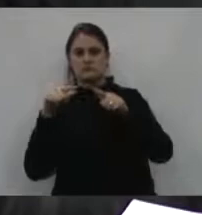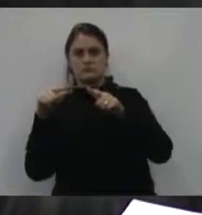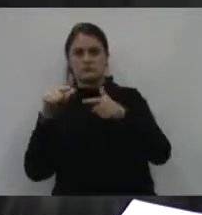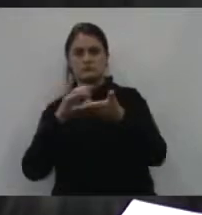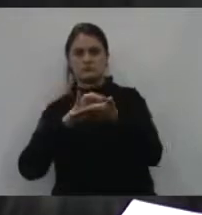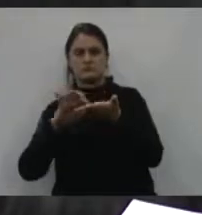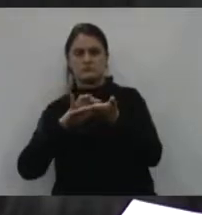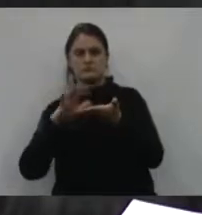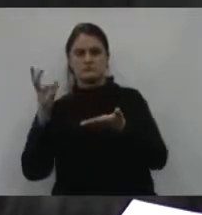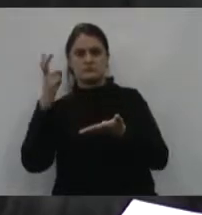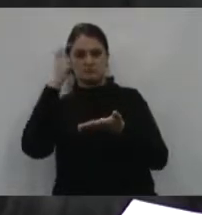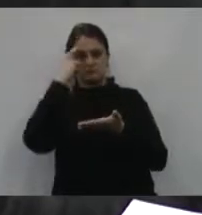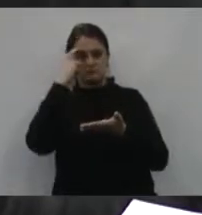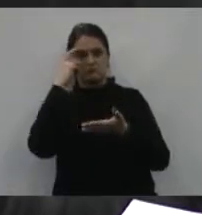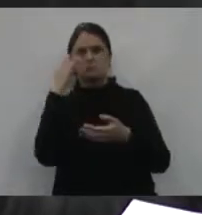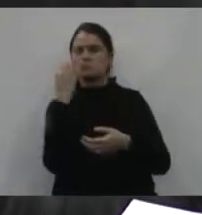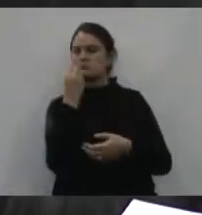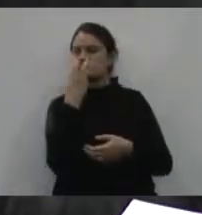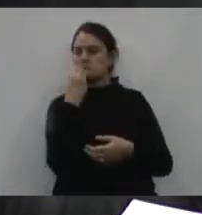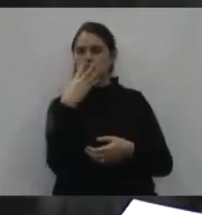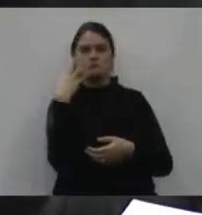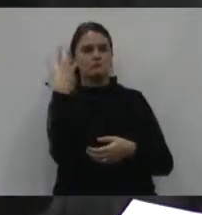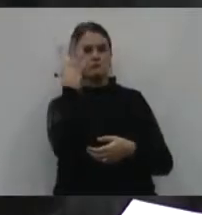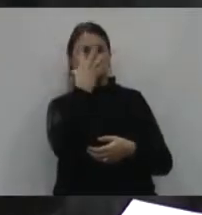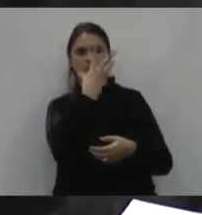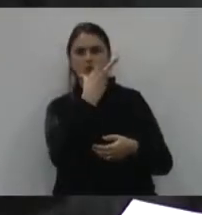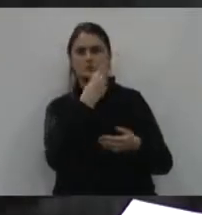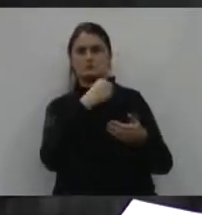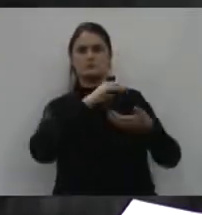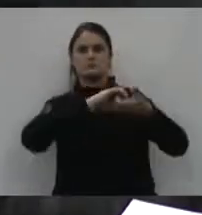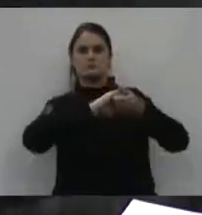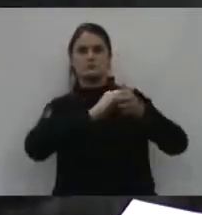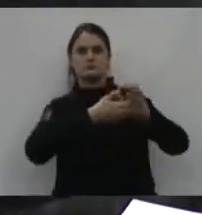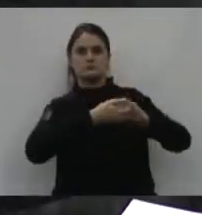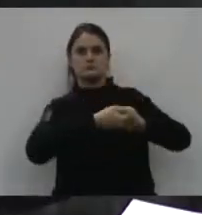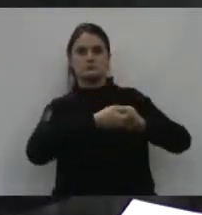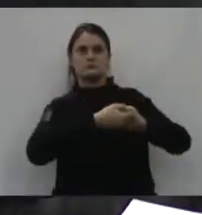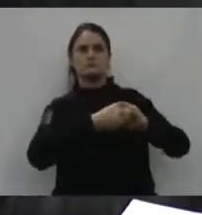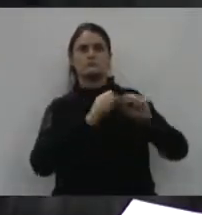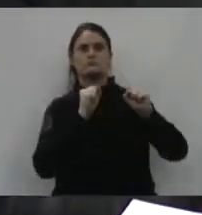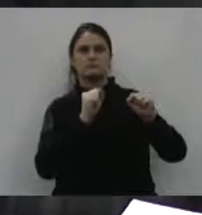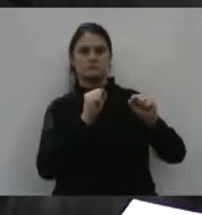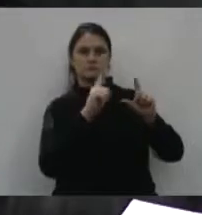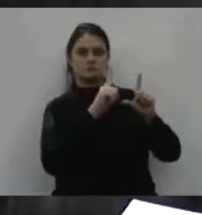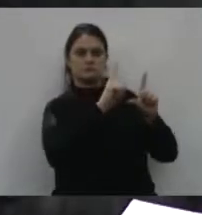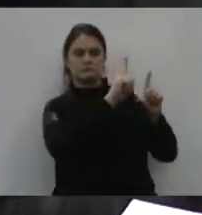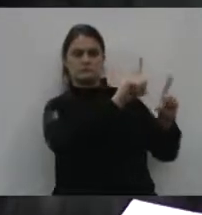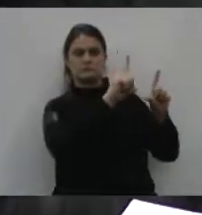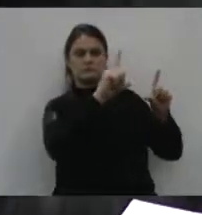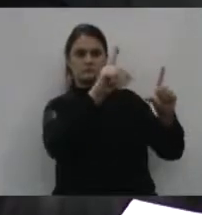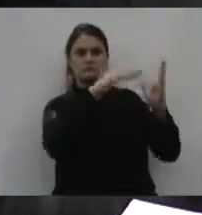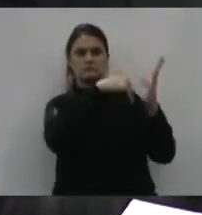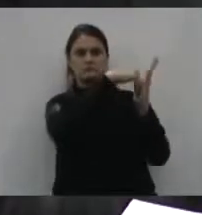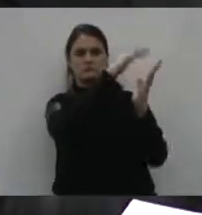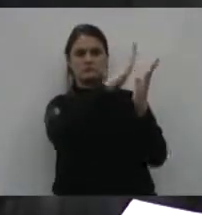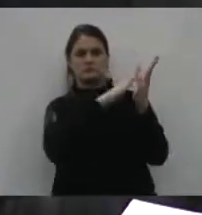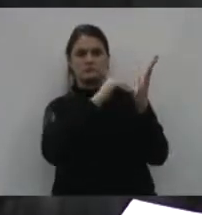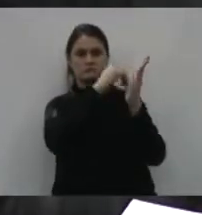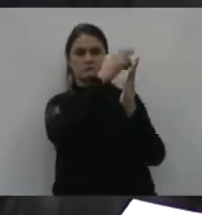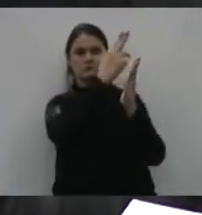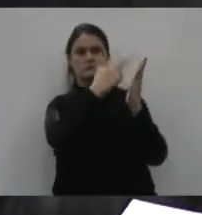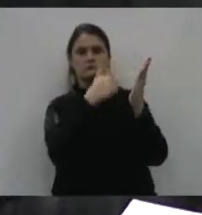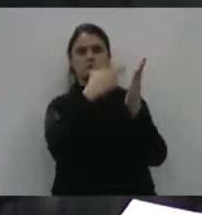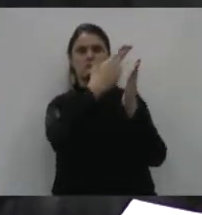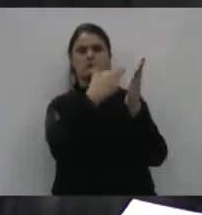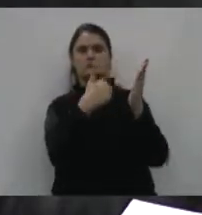o destaque para todos os níveis da arte, podendo expor os seus quadros, as suas